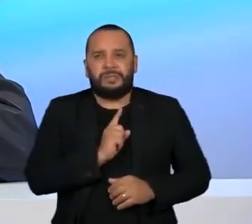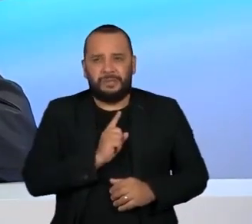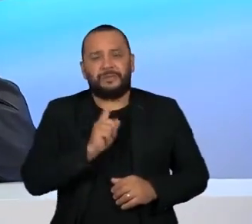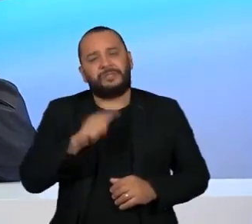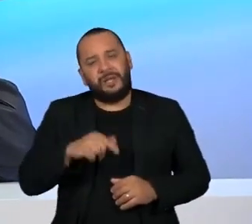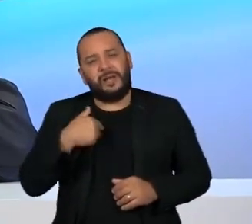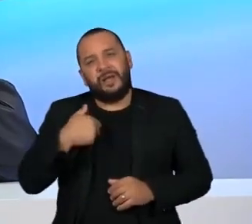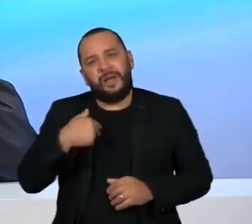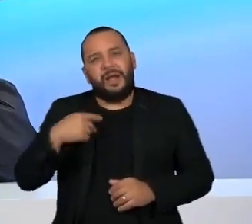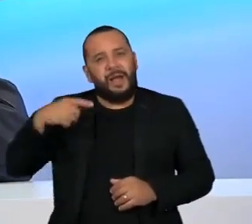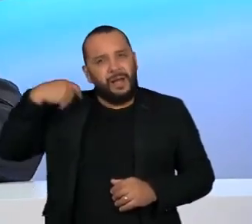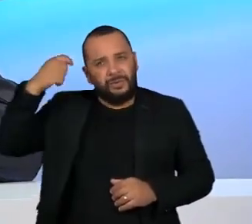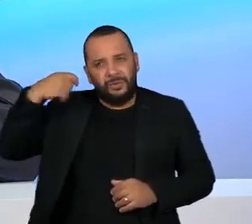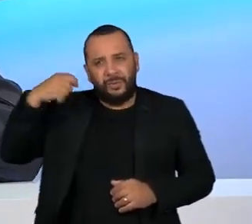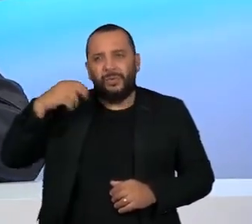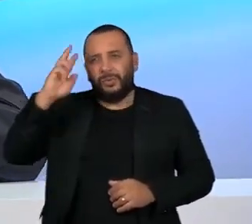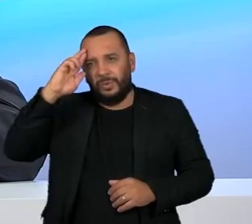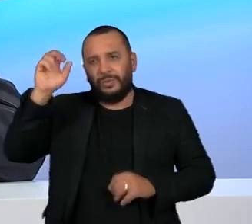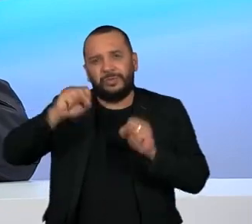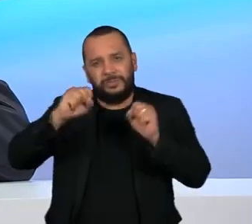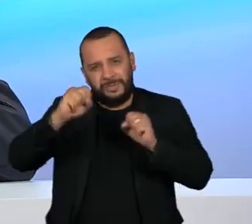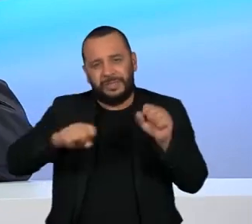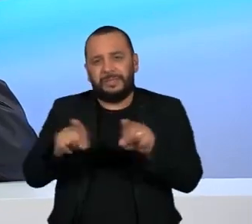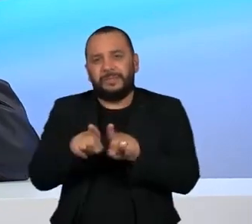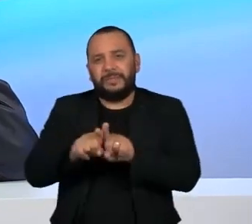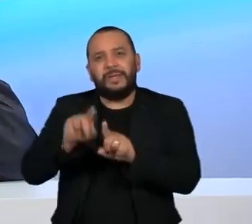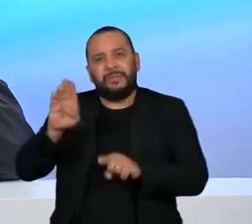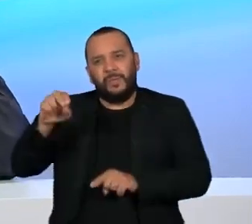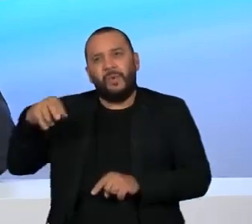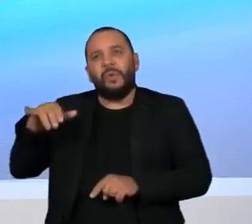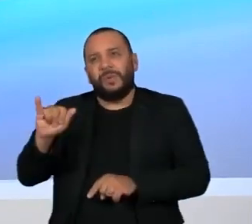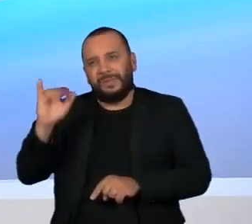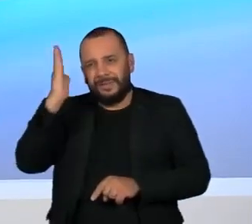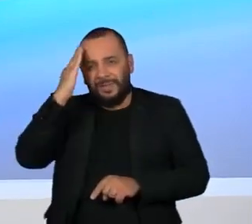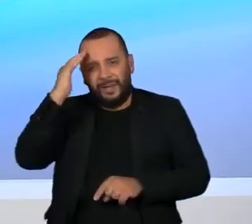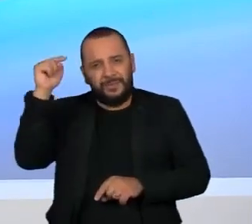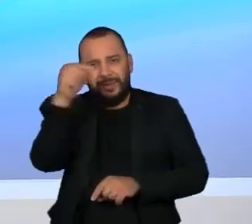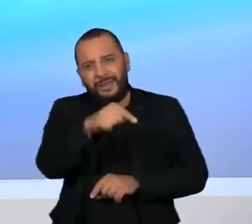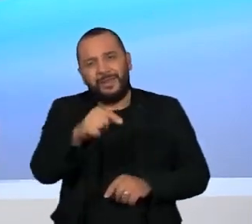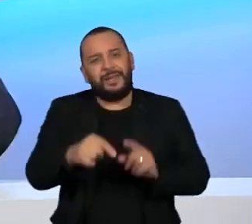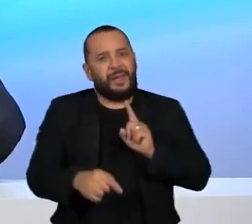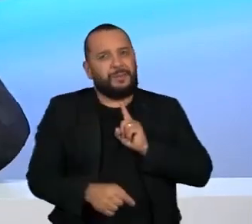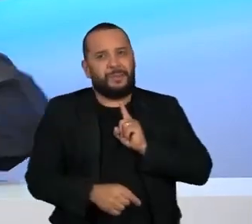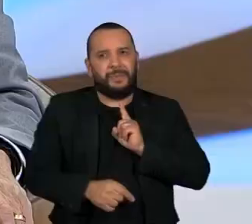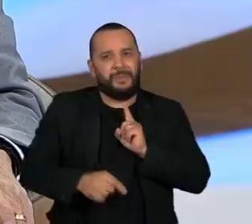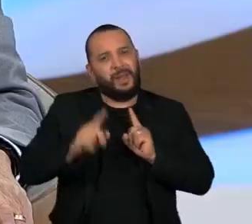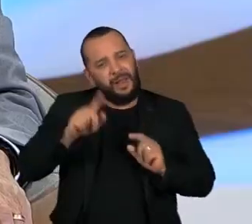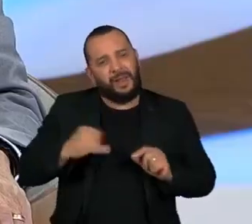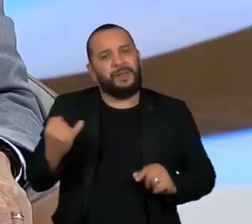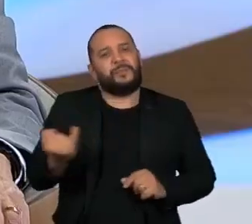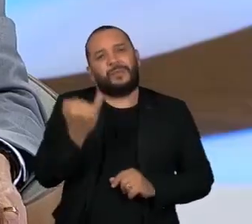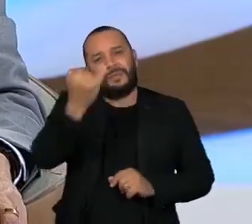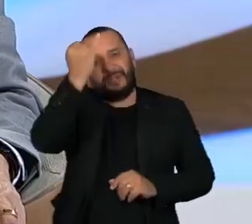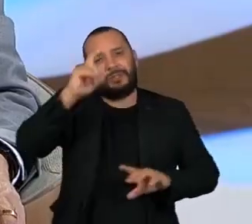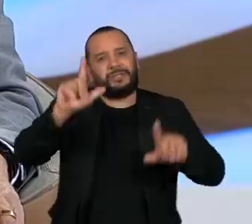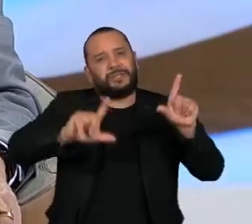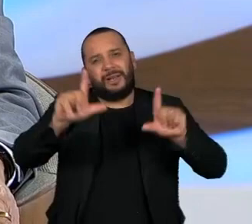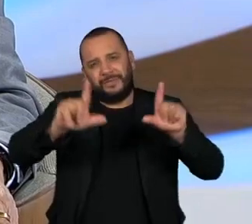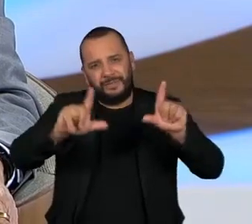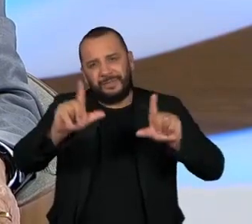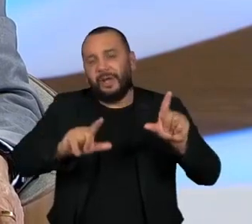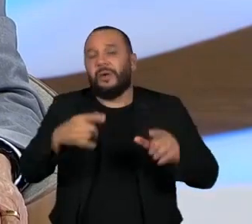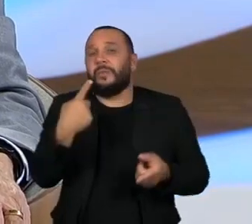como empresário onde ele chegou o próprio Boni reconhece isso né que fala da importância do Silvio para o mercado de televisão porque